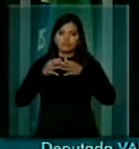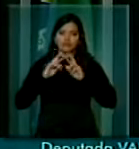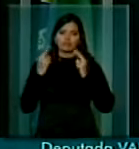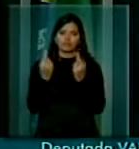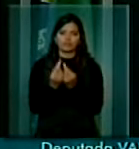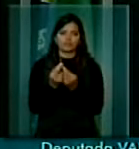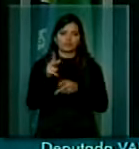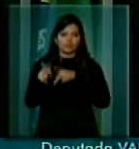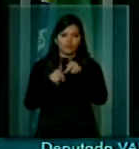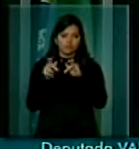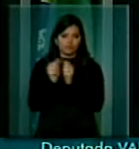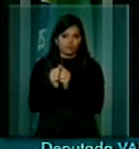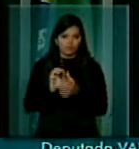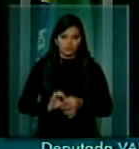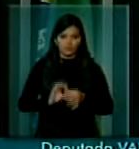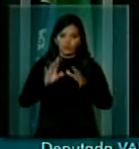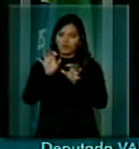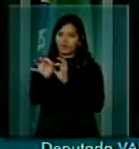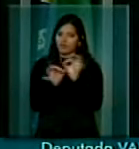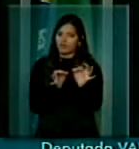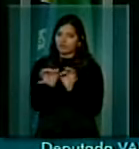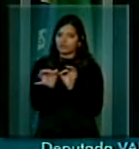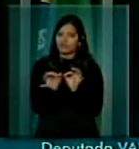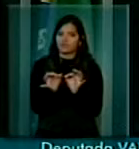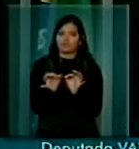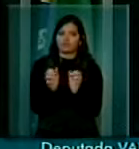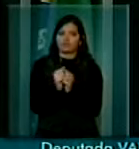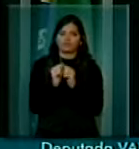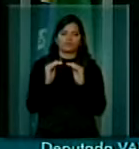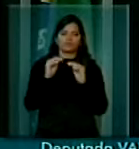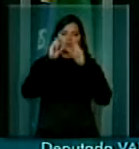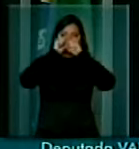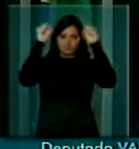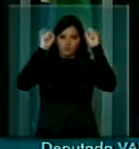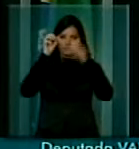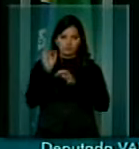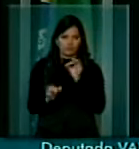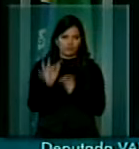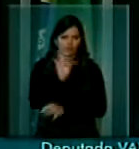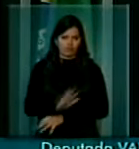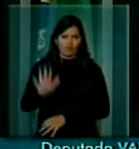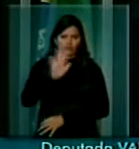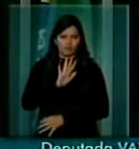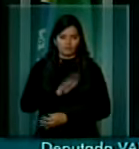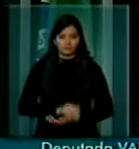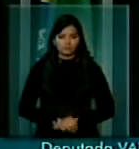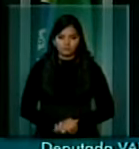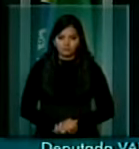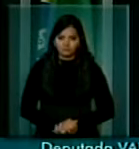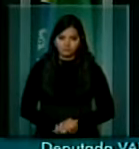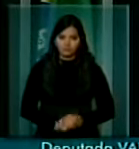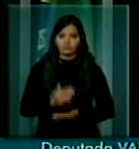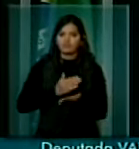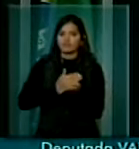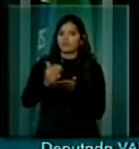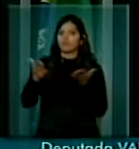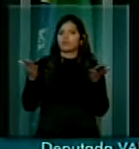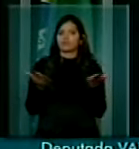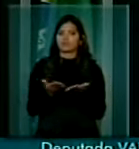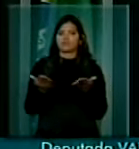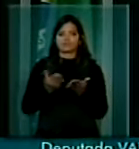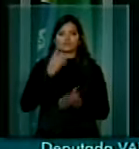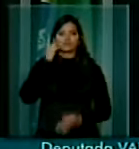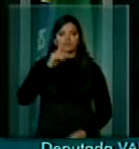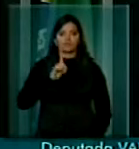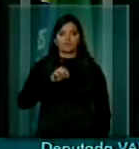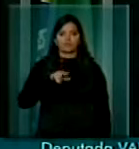audiência pública organizada pelo Supremo Tribunal Federal e que está iniciando hoje,